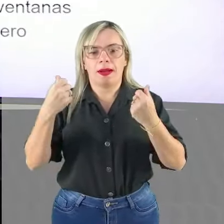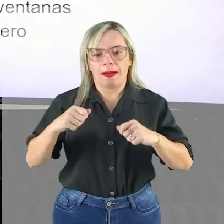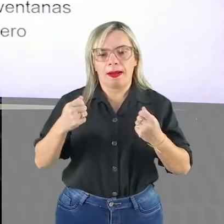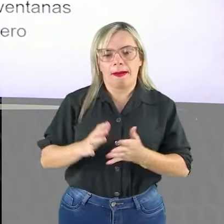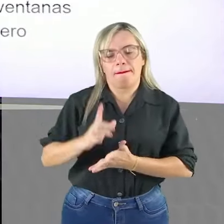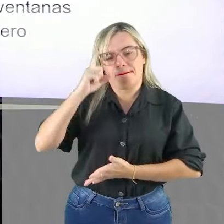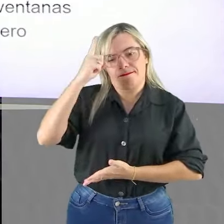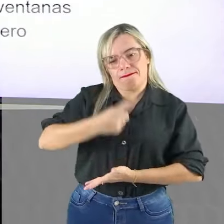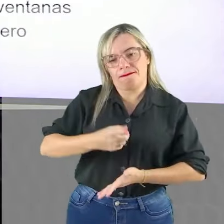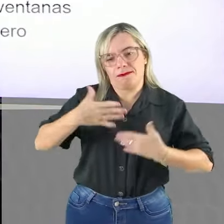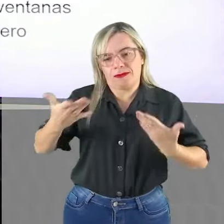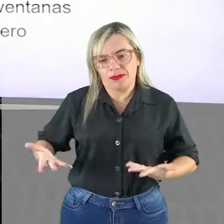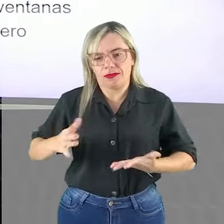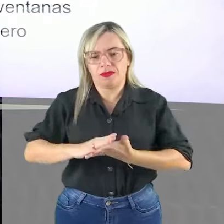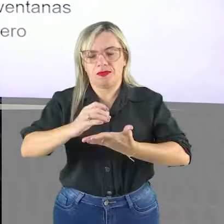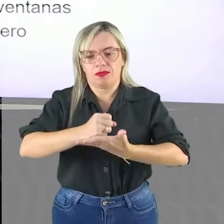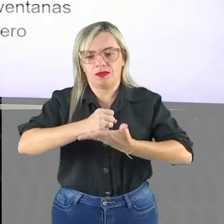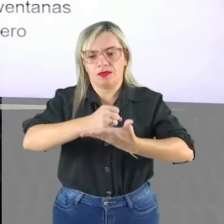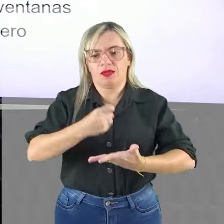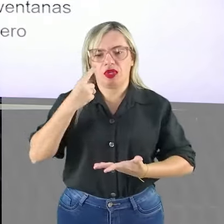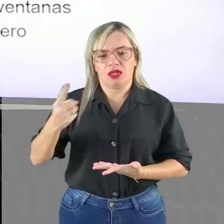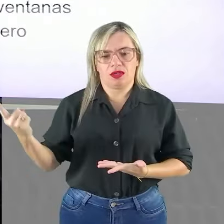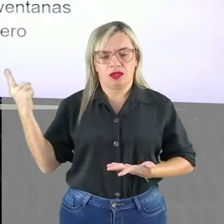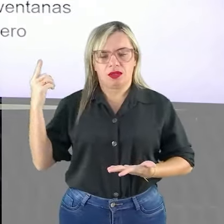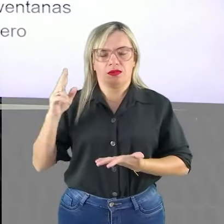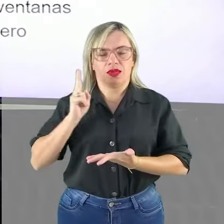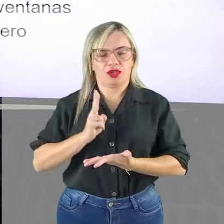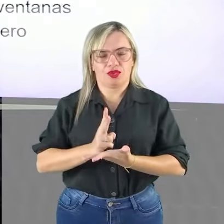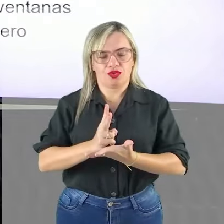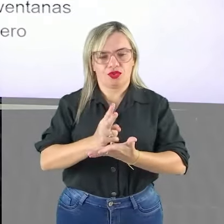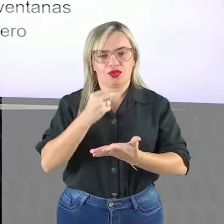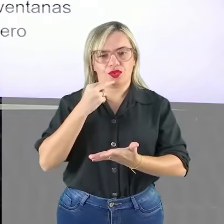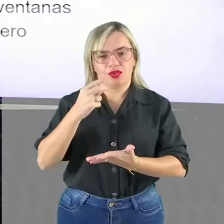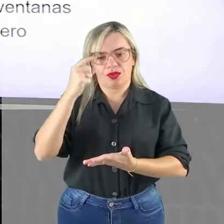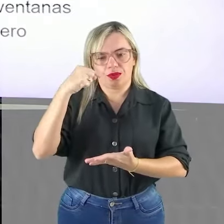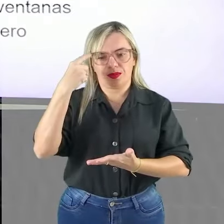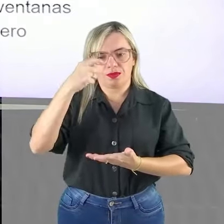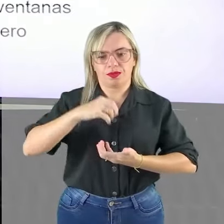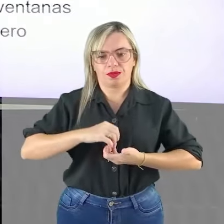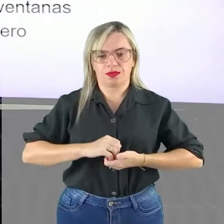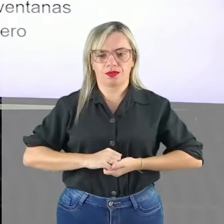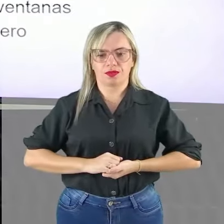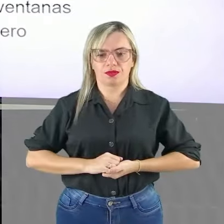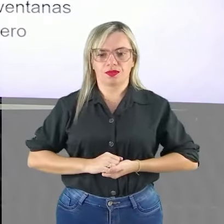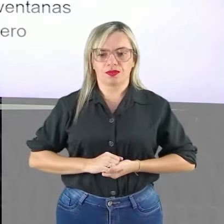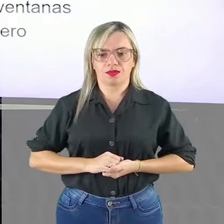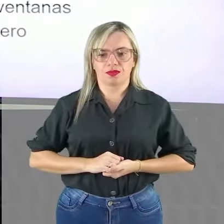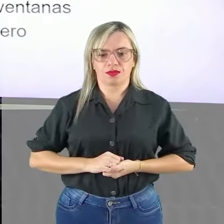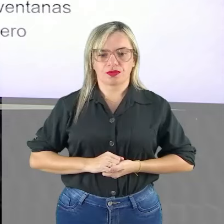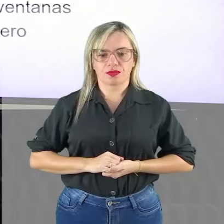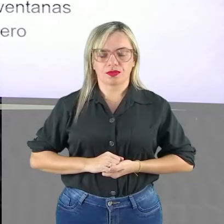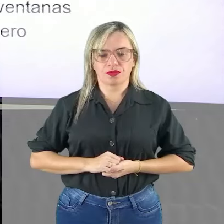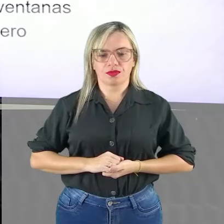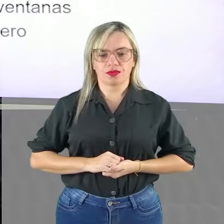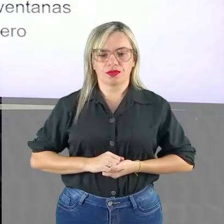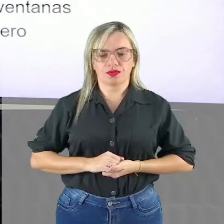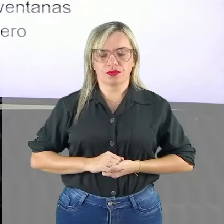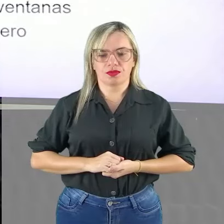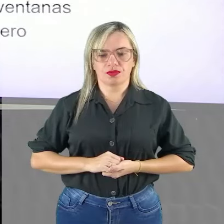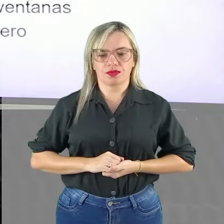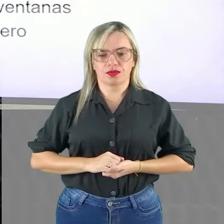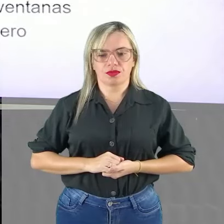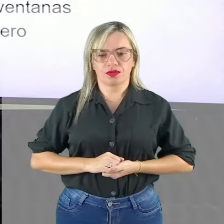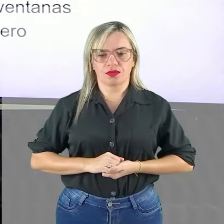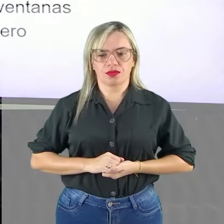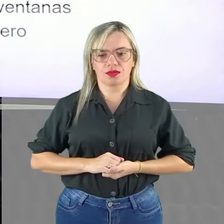e les dei decaer simpática porque antipática não soi aunque À vezes soi pesada Pero antipática